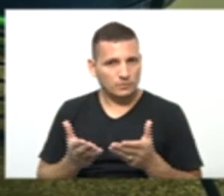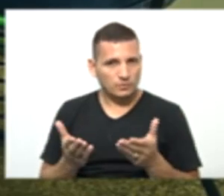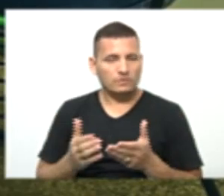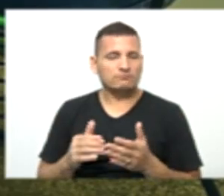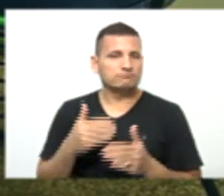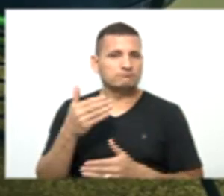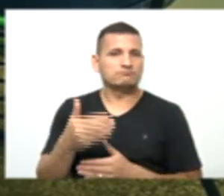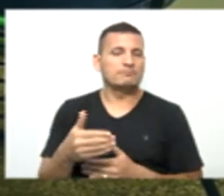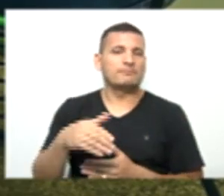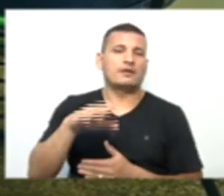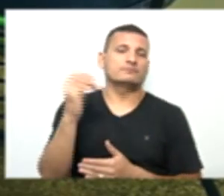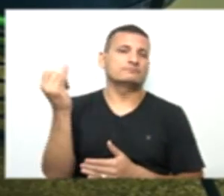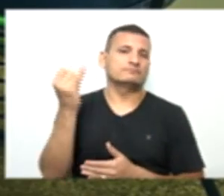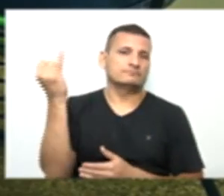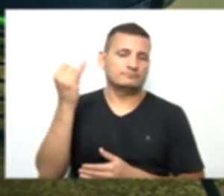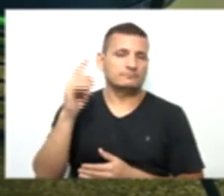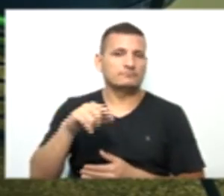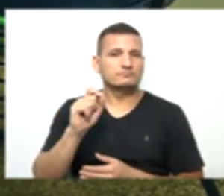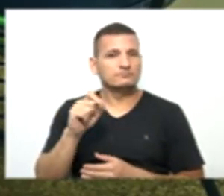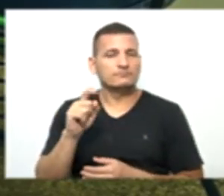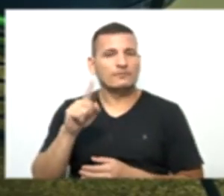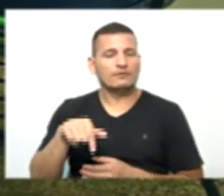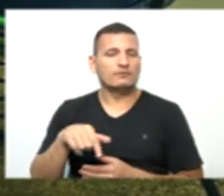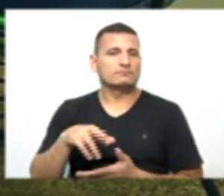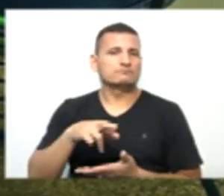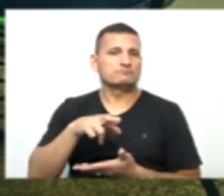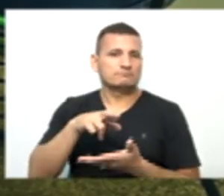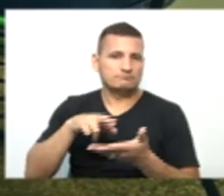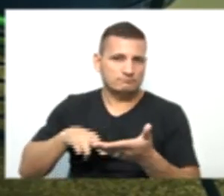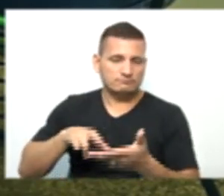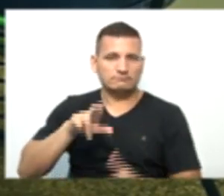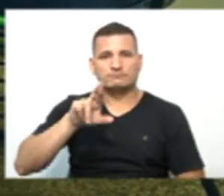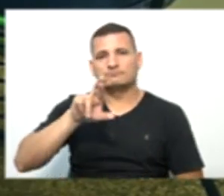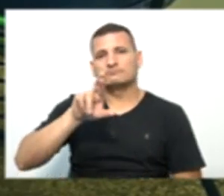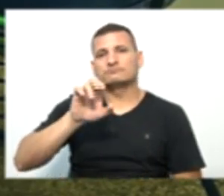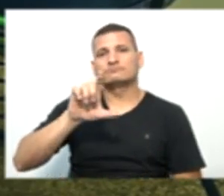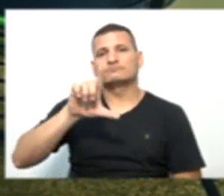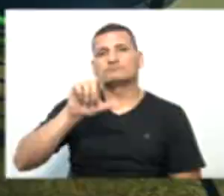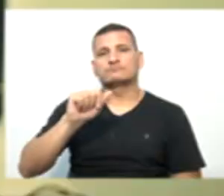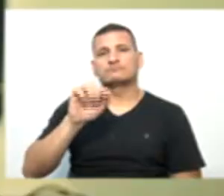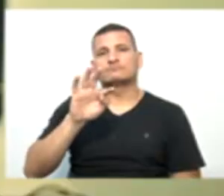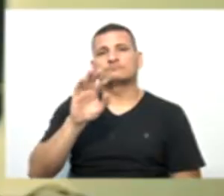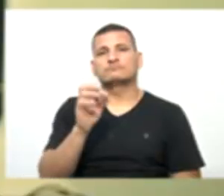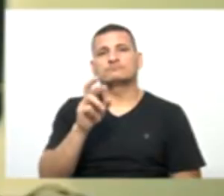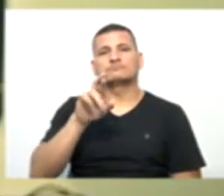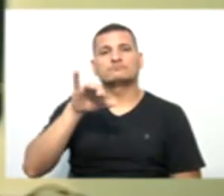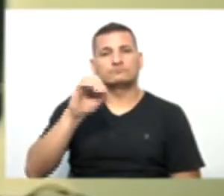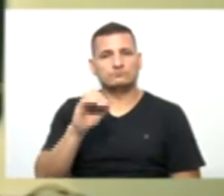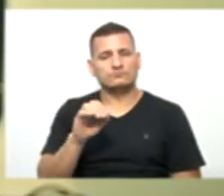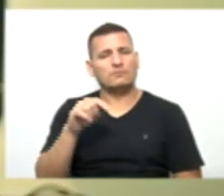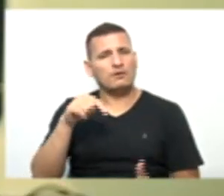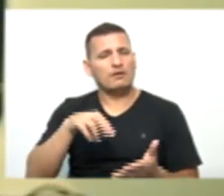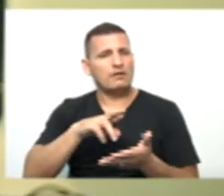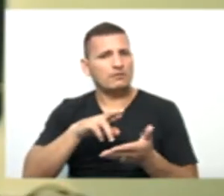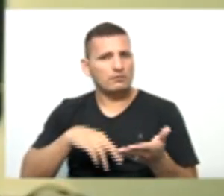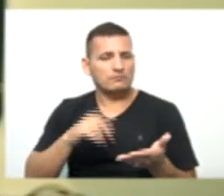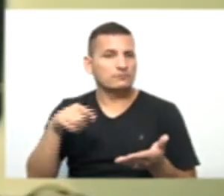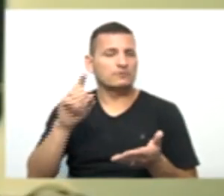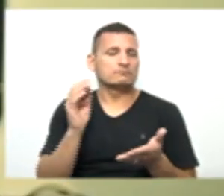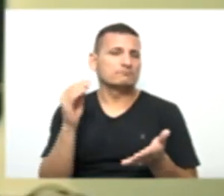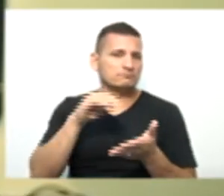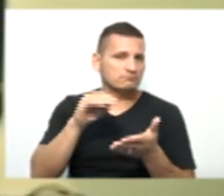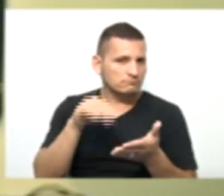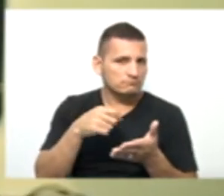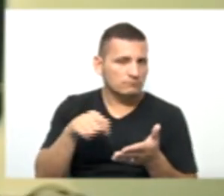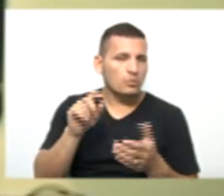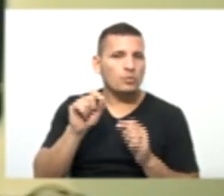mais importante ainda, que é o quê? A elaboração de um relatório dessa visita técnica. E nesse relatório vocês vão colocar aquilo que